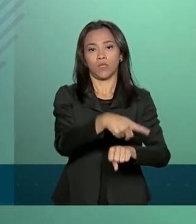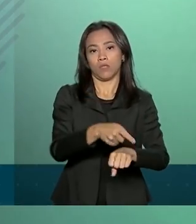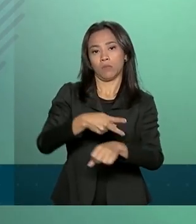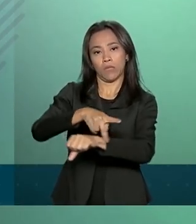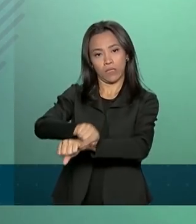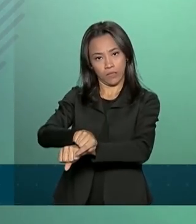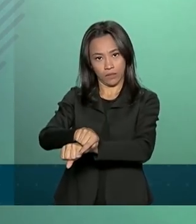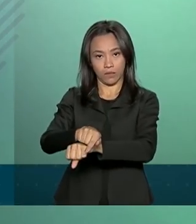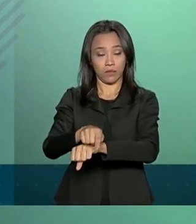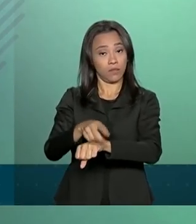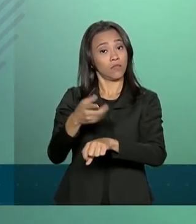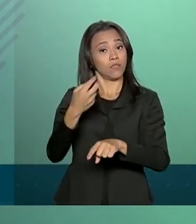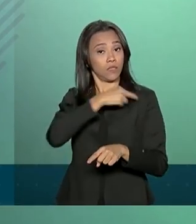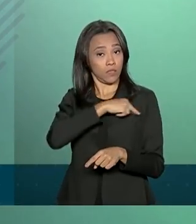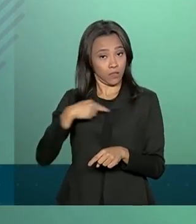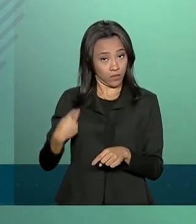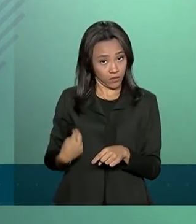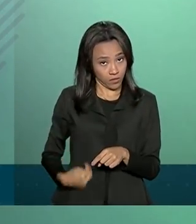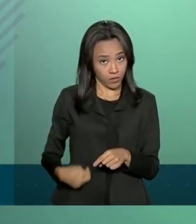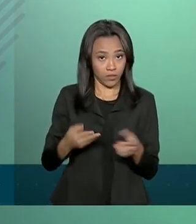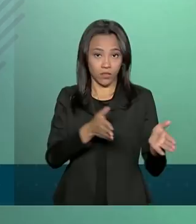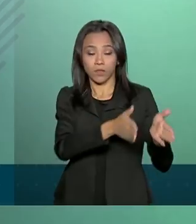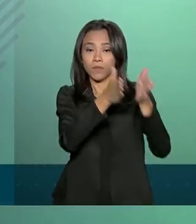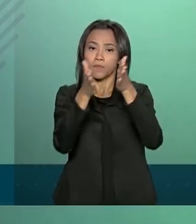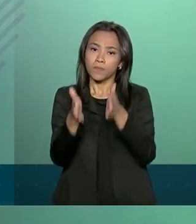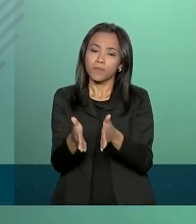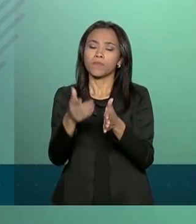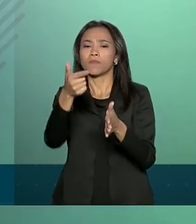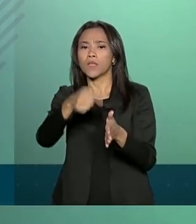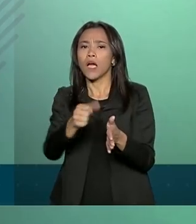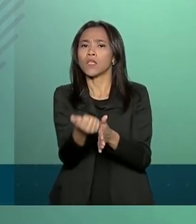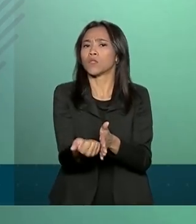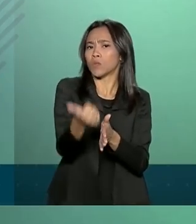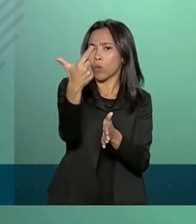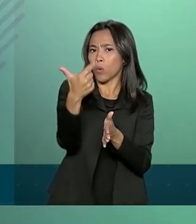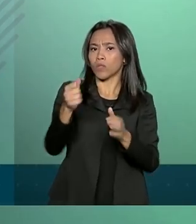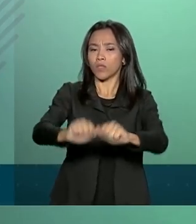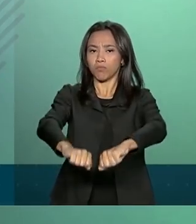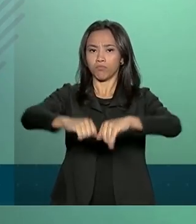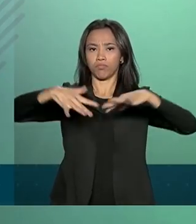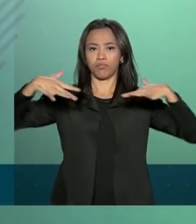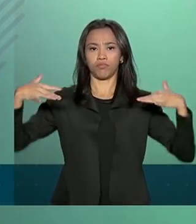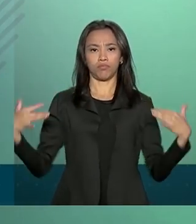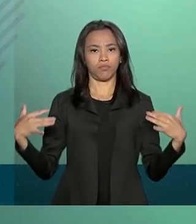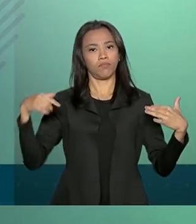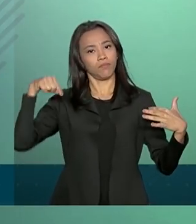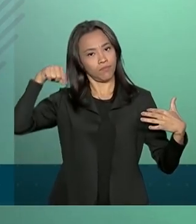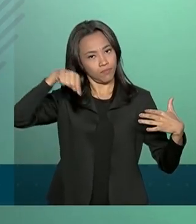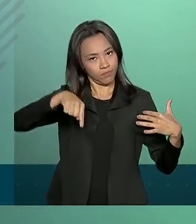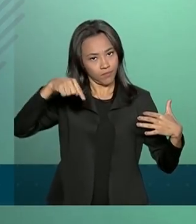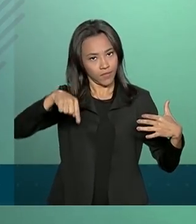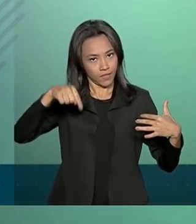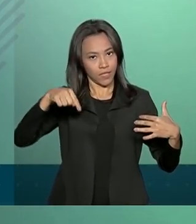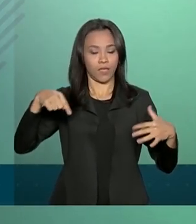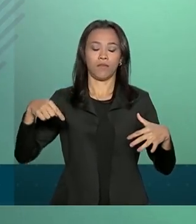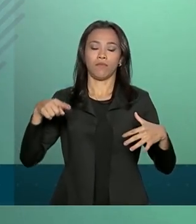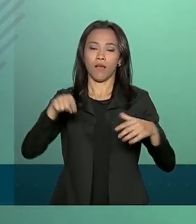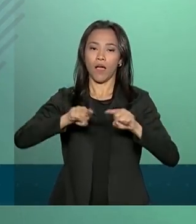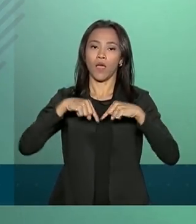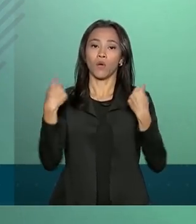china às 12 horas é a primeira sessão plenária da cúpula de líderes do g20